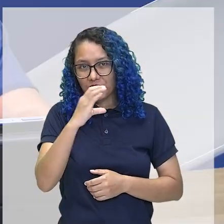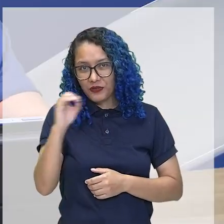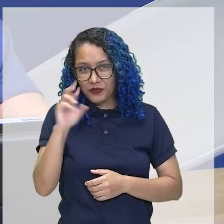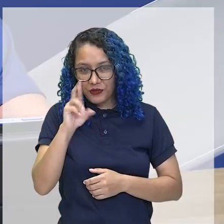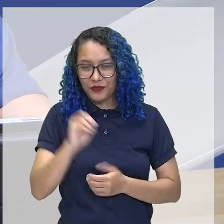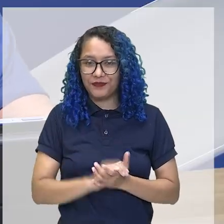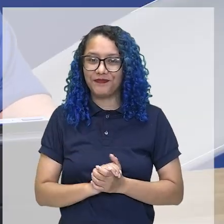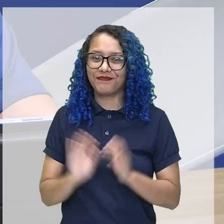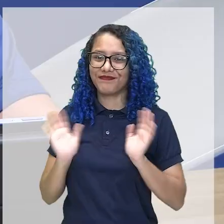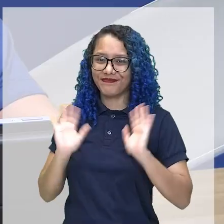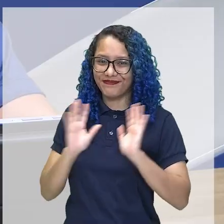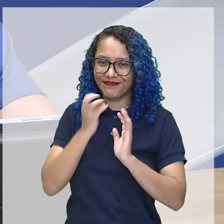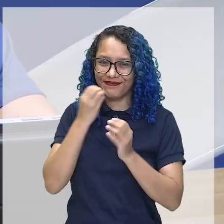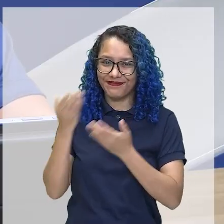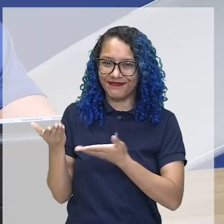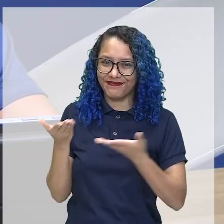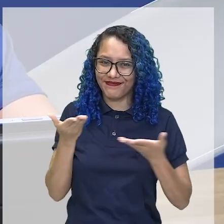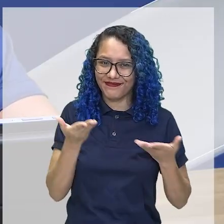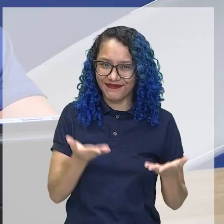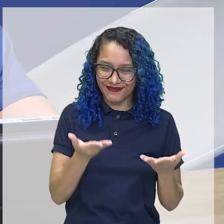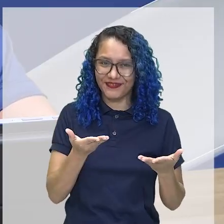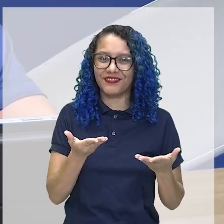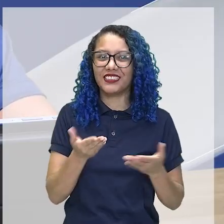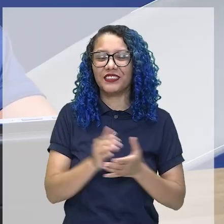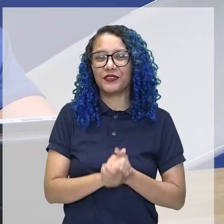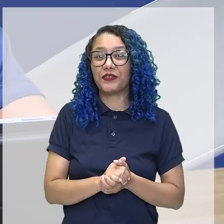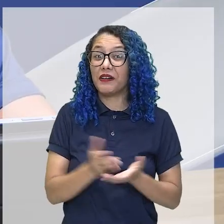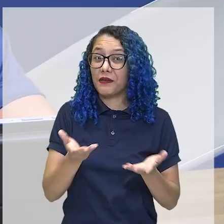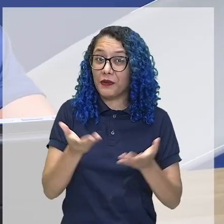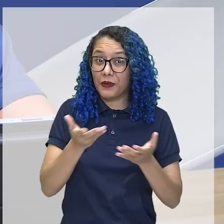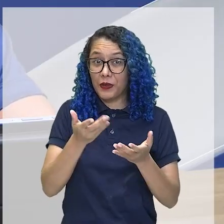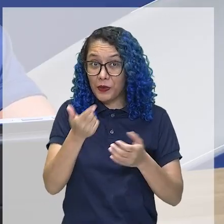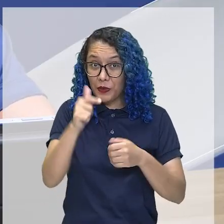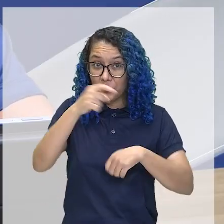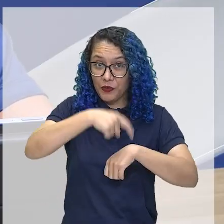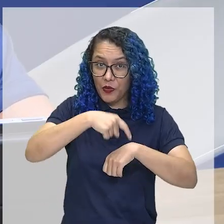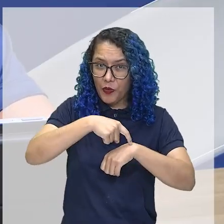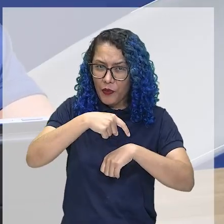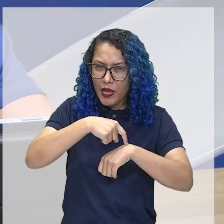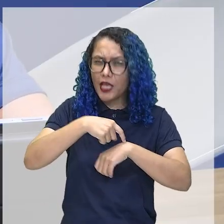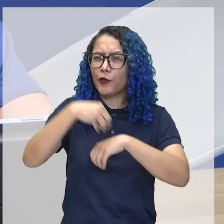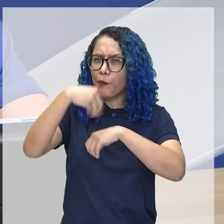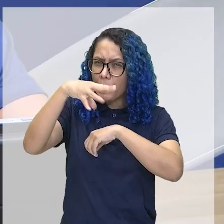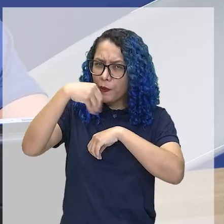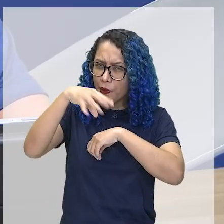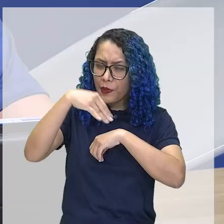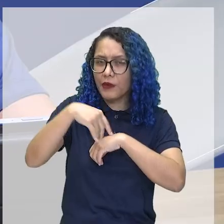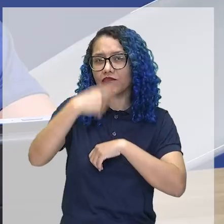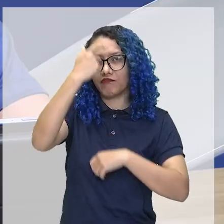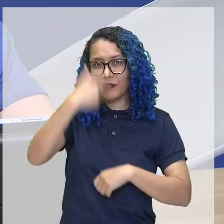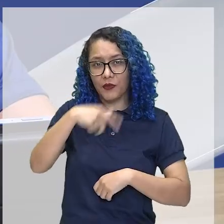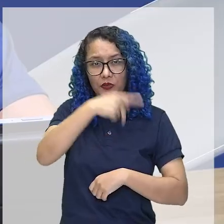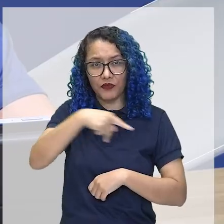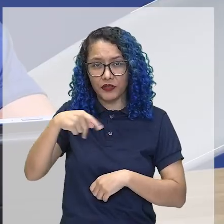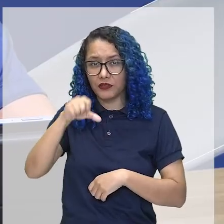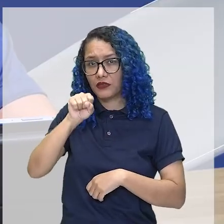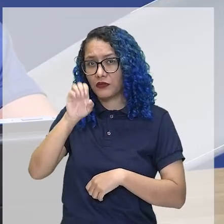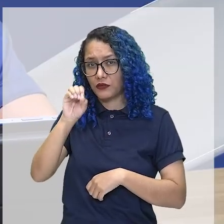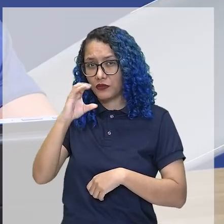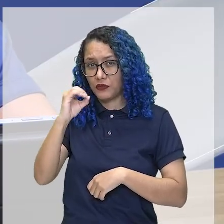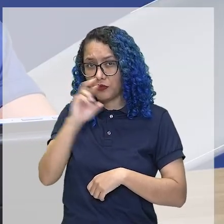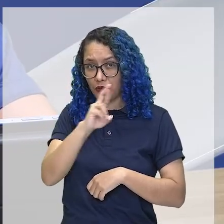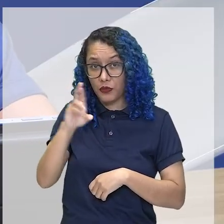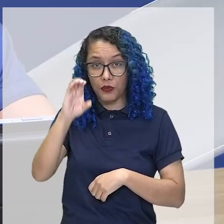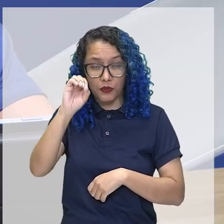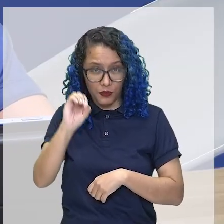Olá, professores! Sejam todos bem-vindos a mais um momento de informações. Eu sou a professora Socorro